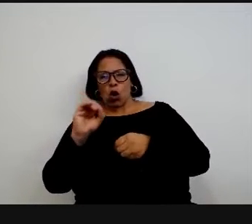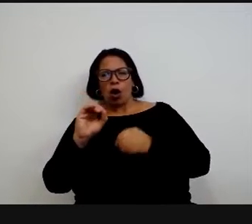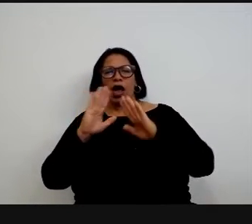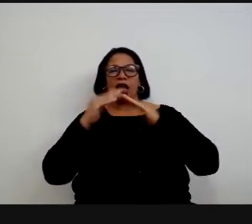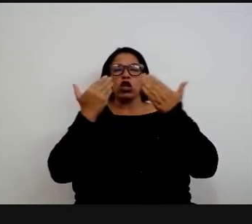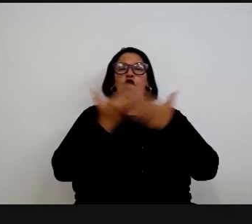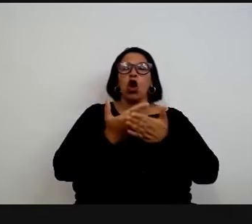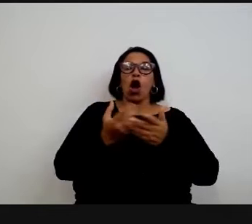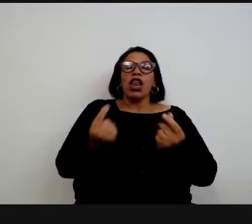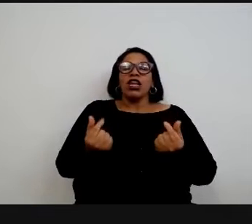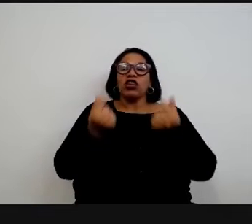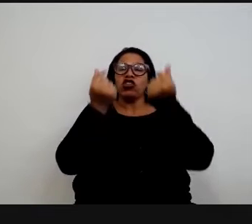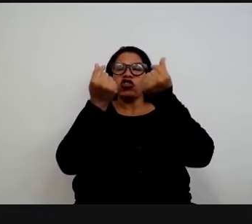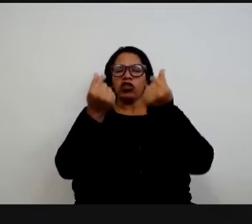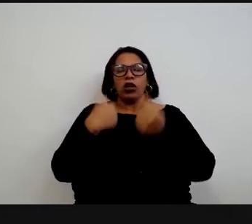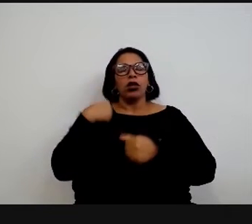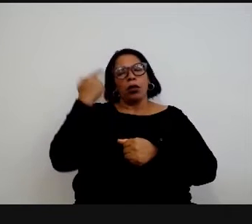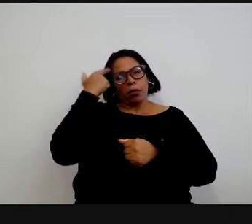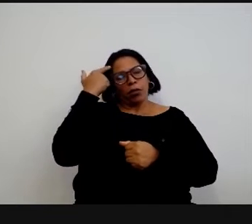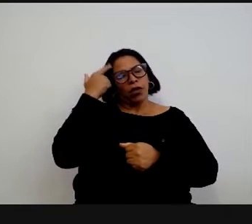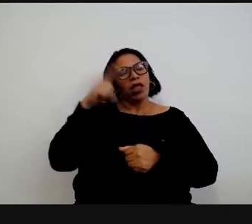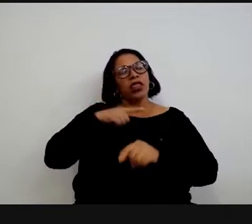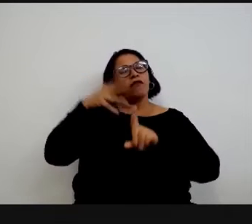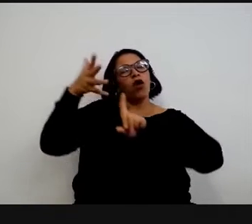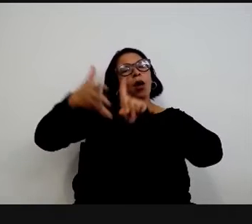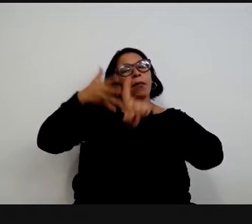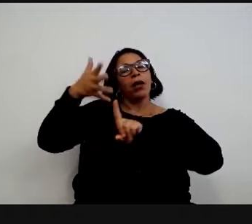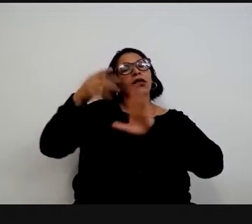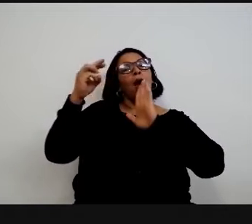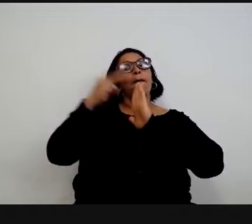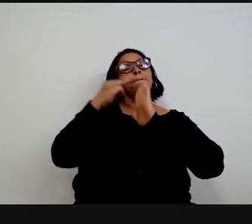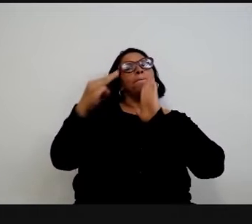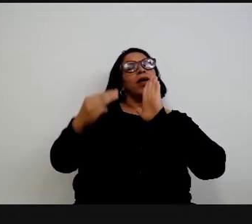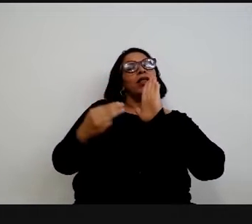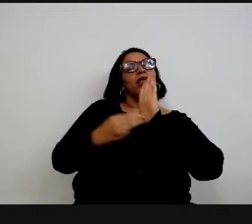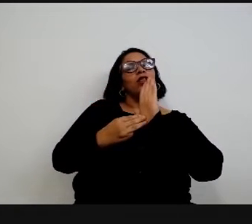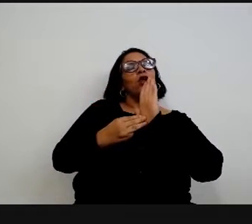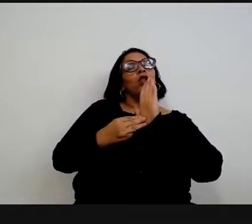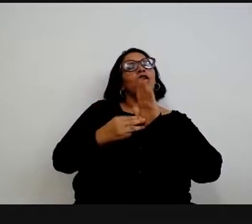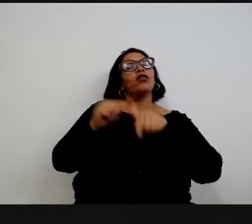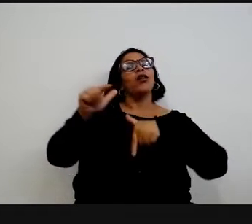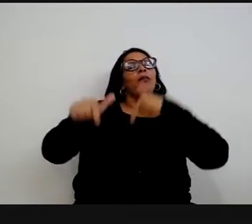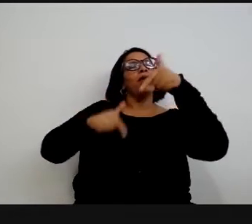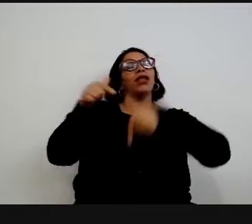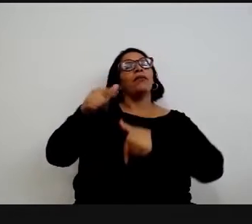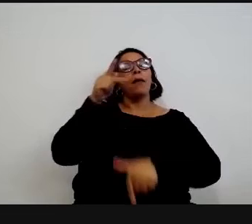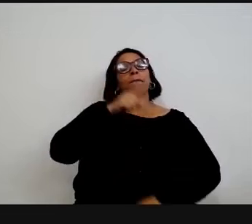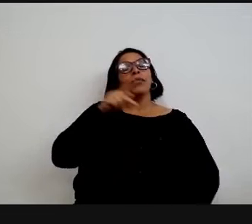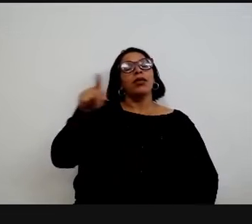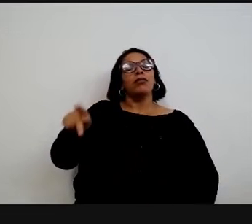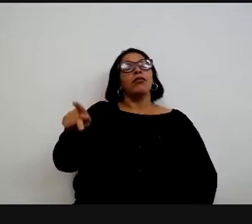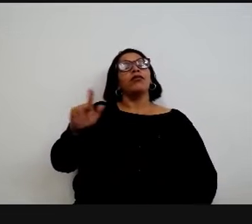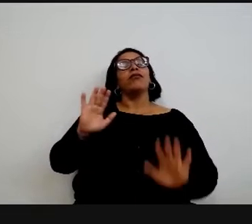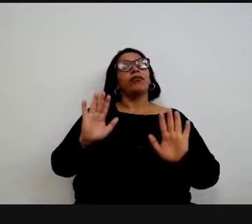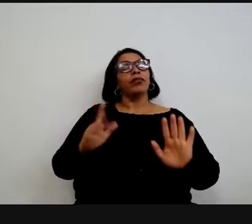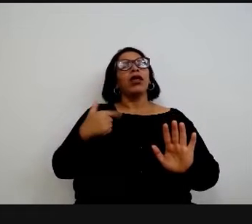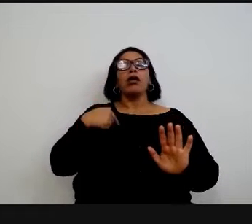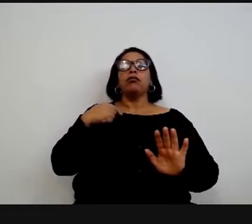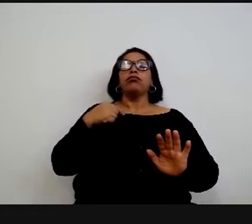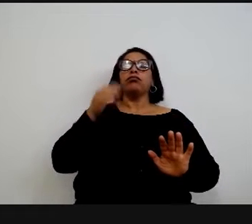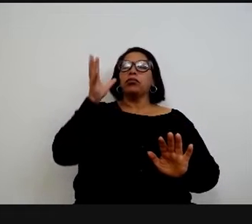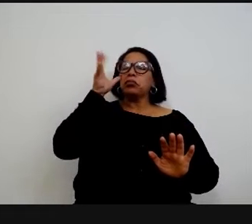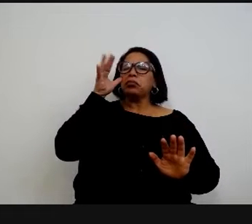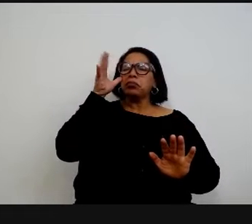de contas. E teve uma palestra lá sobre metodologias ativas, né, para os docentes. E eu achei